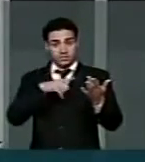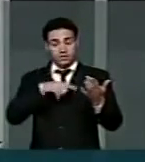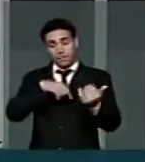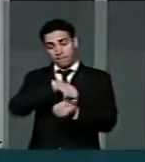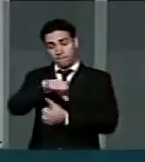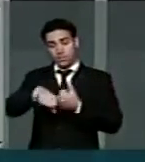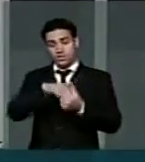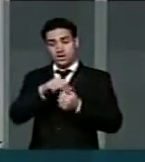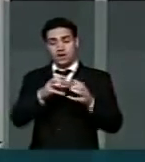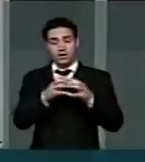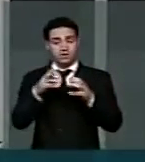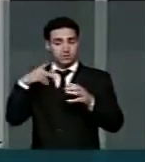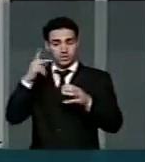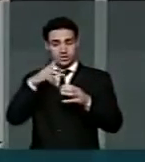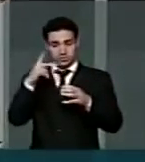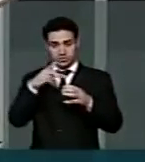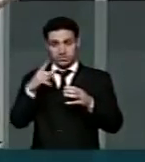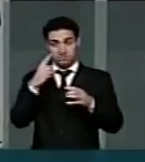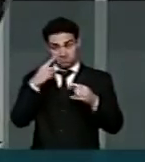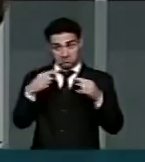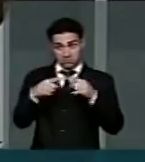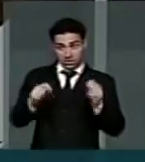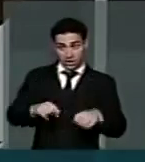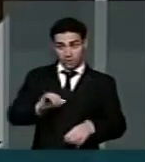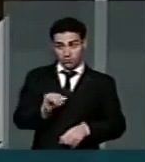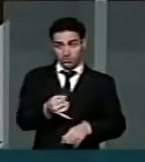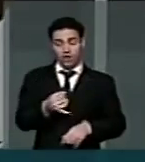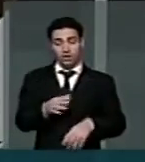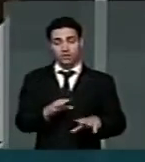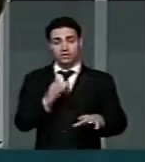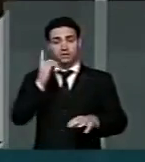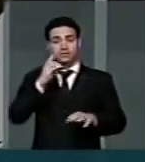nessa semana, nessa janela de oportunidades, me lembra